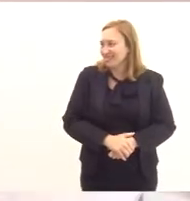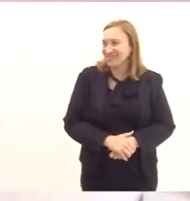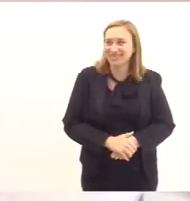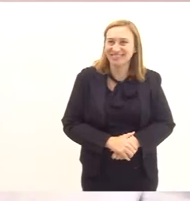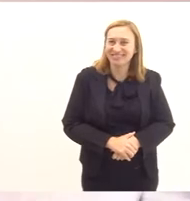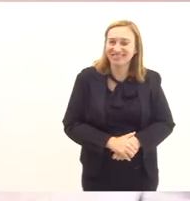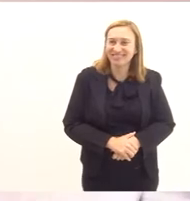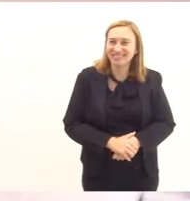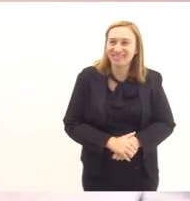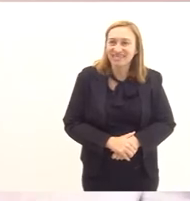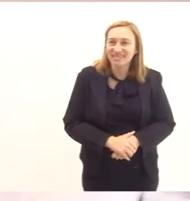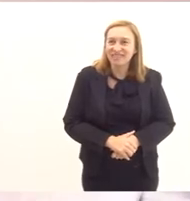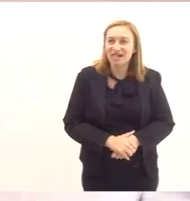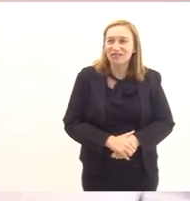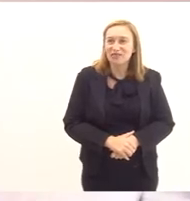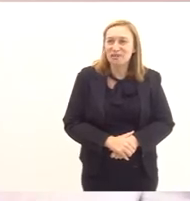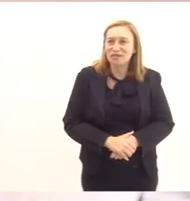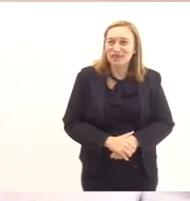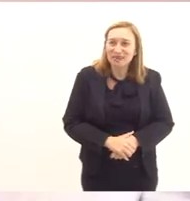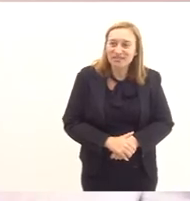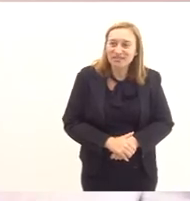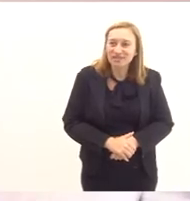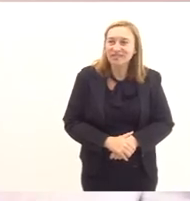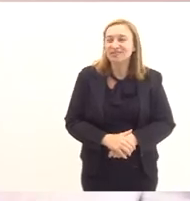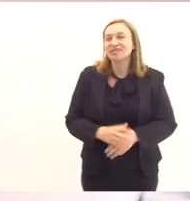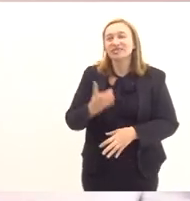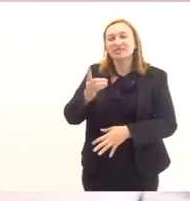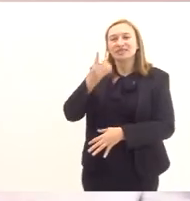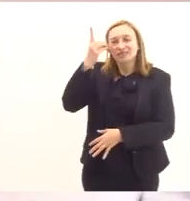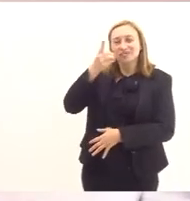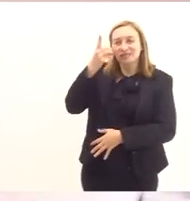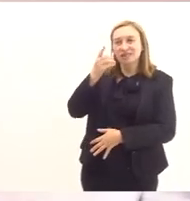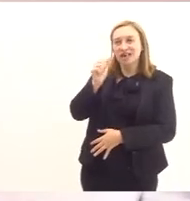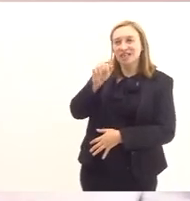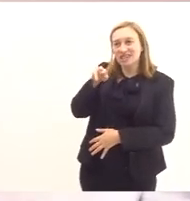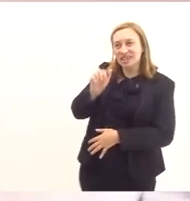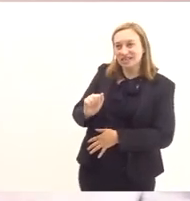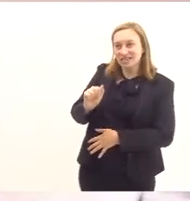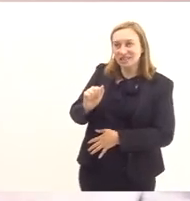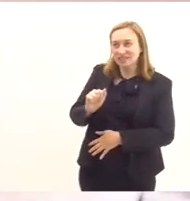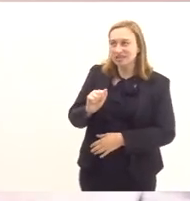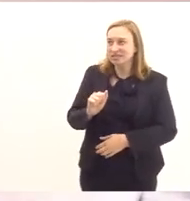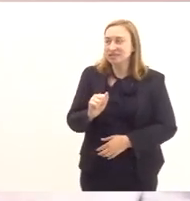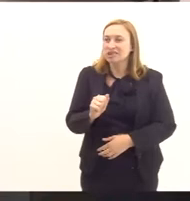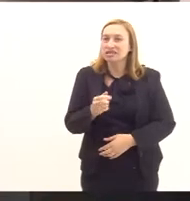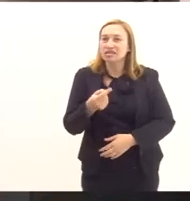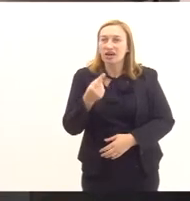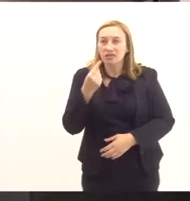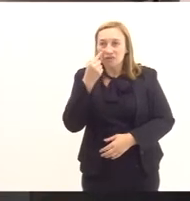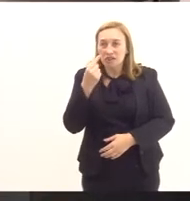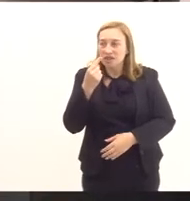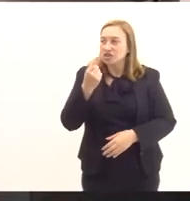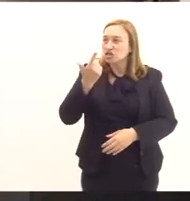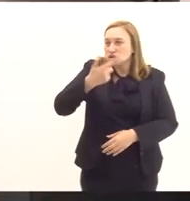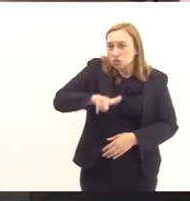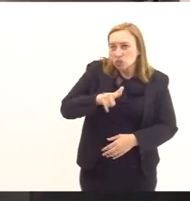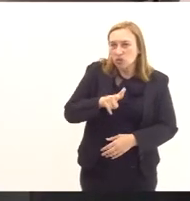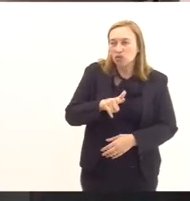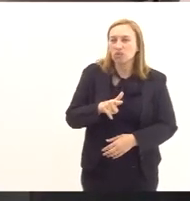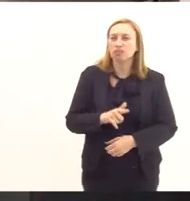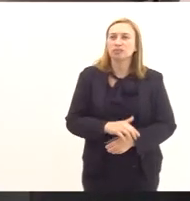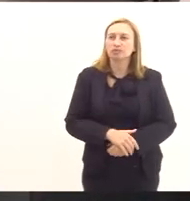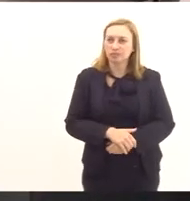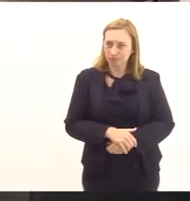pode daqui contribuir e deputado Adriana tem espelho a Seara da gente tentar fazer também mais uma vez aqui